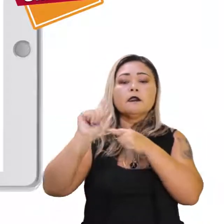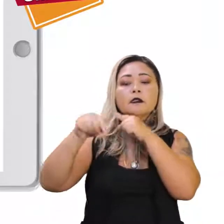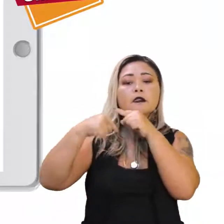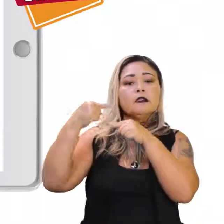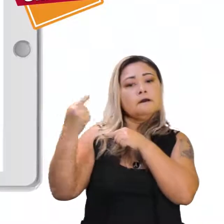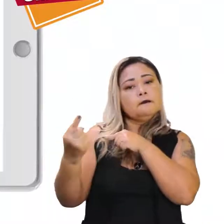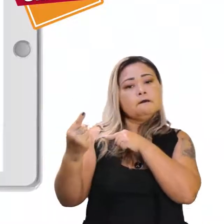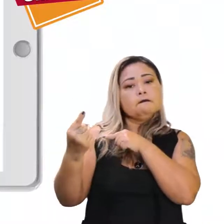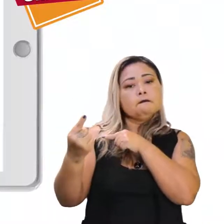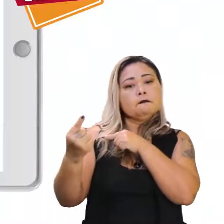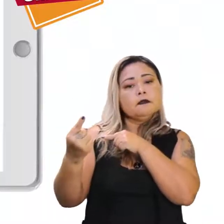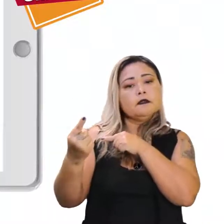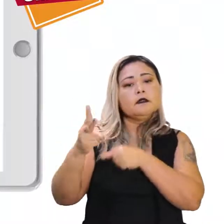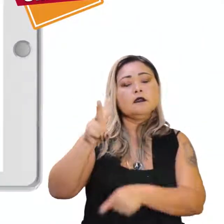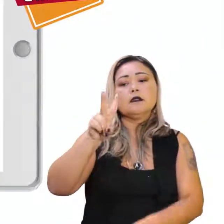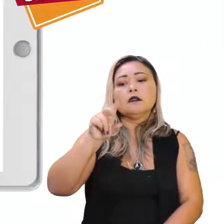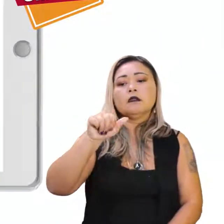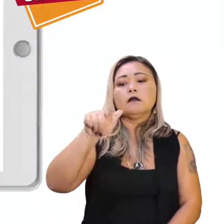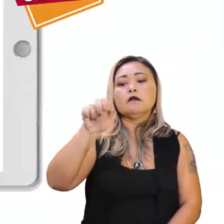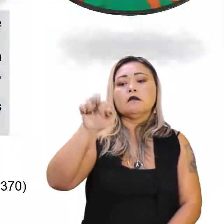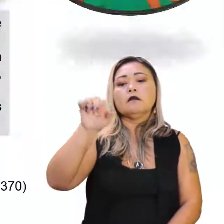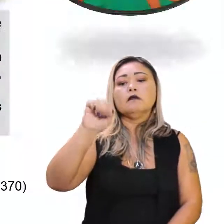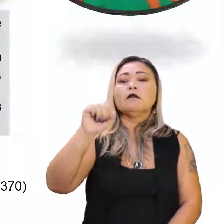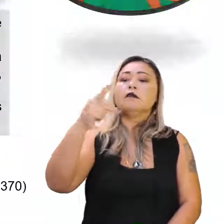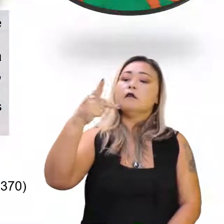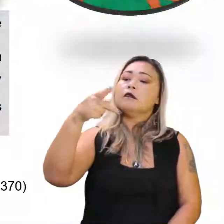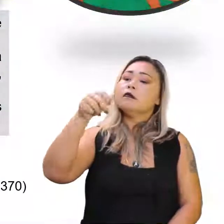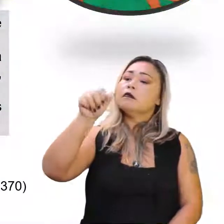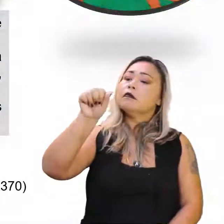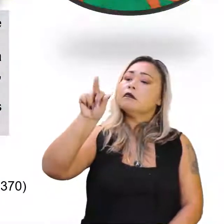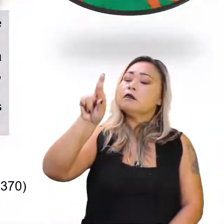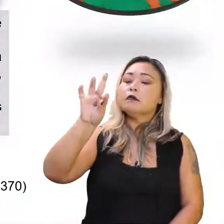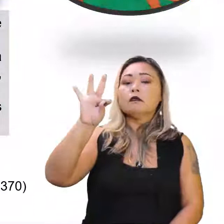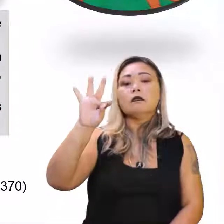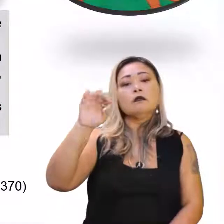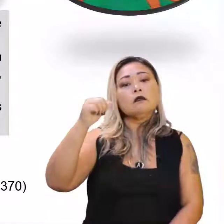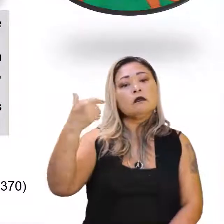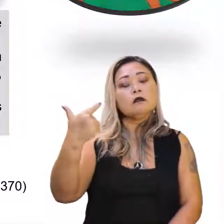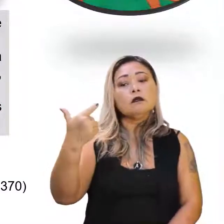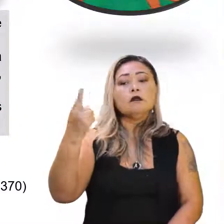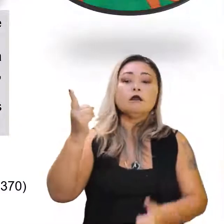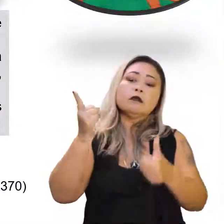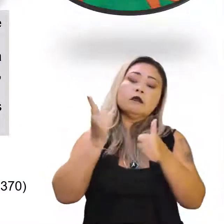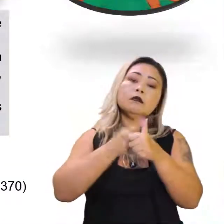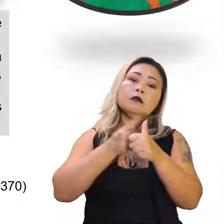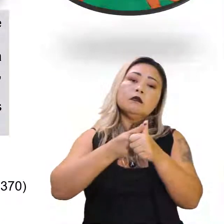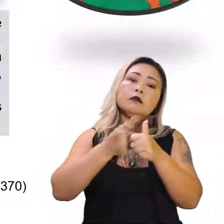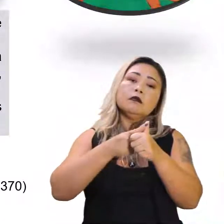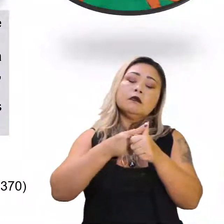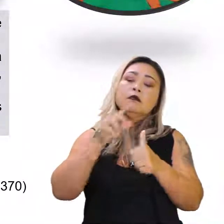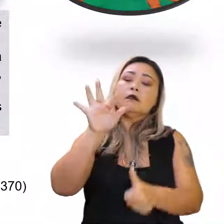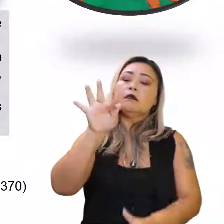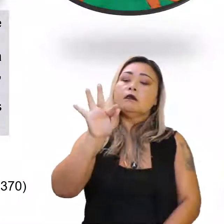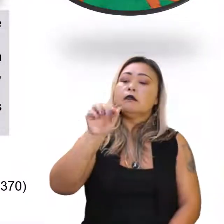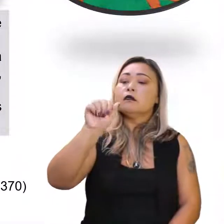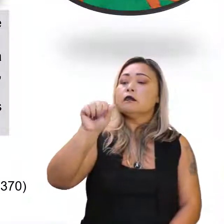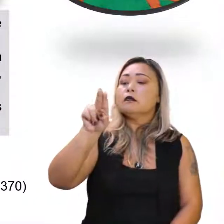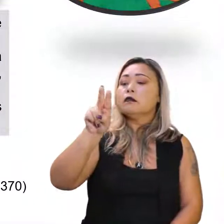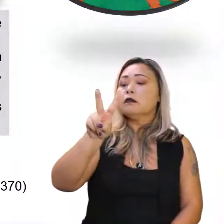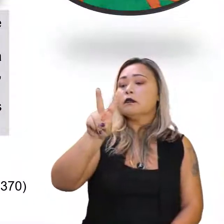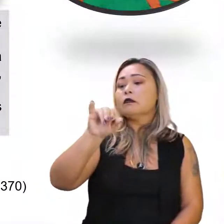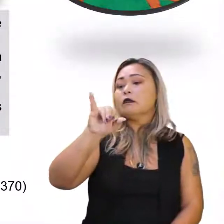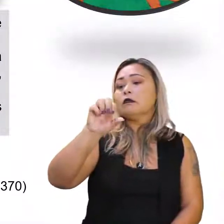próximo tema, Vanguardas Europeias, parte 2. Com a primeira tendência aí é o